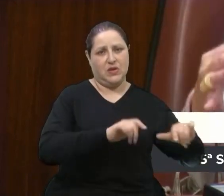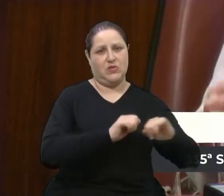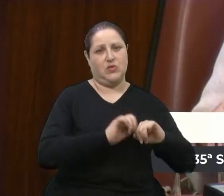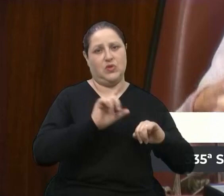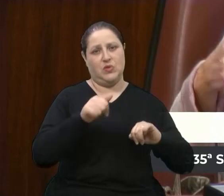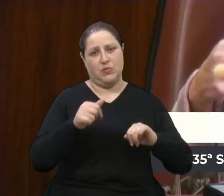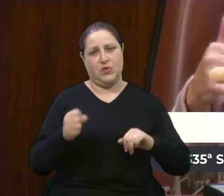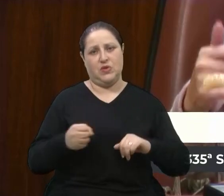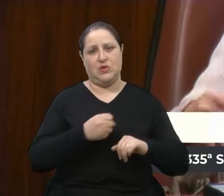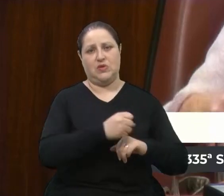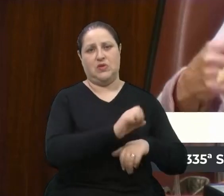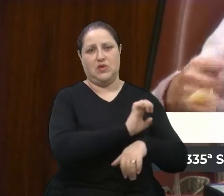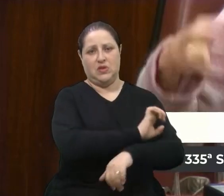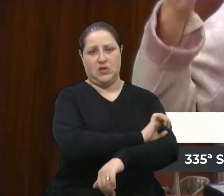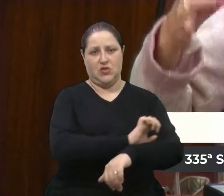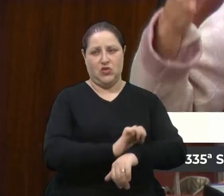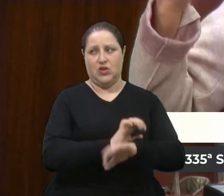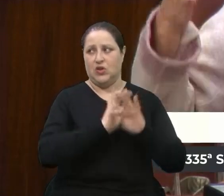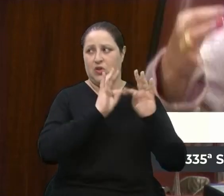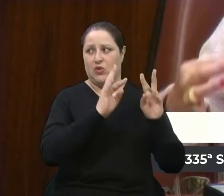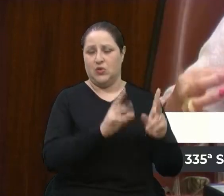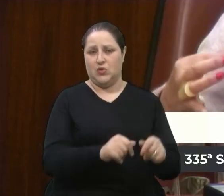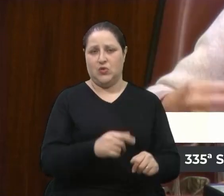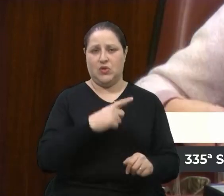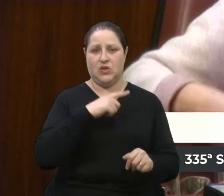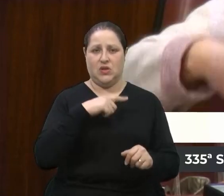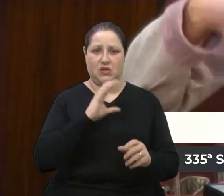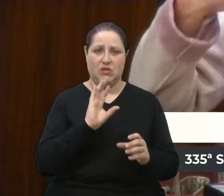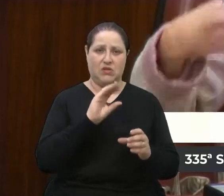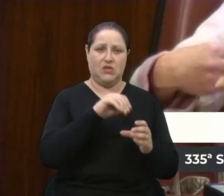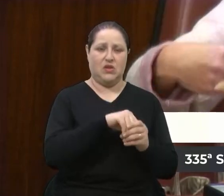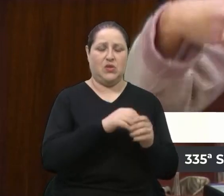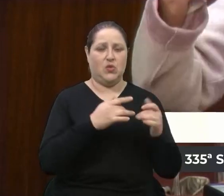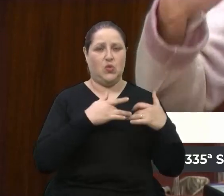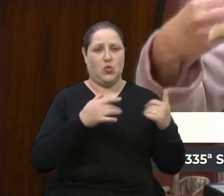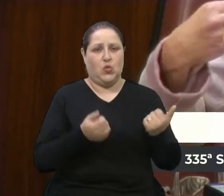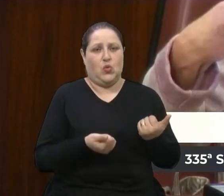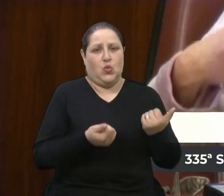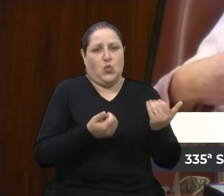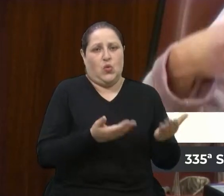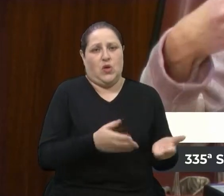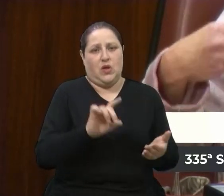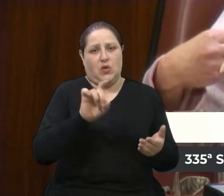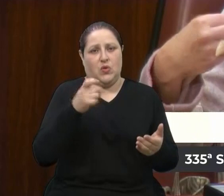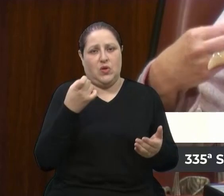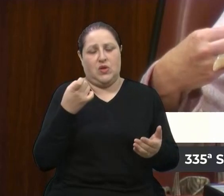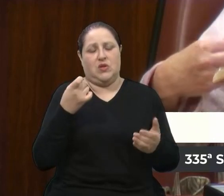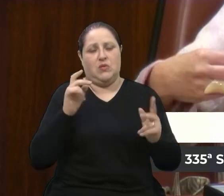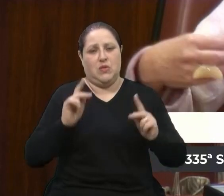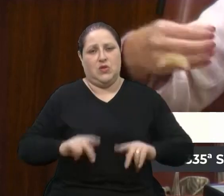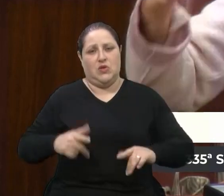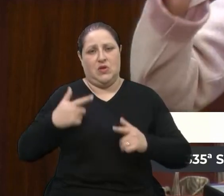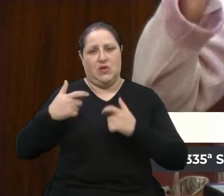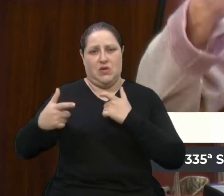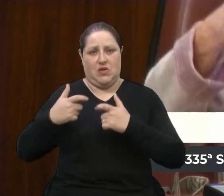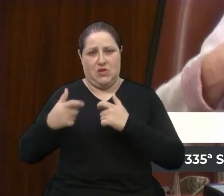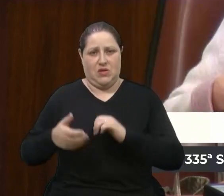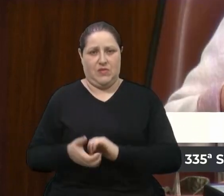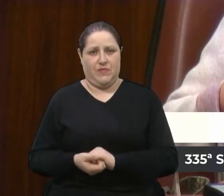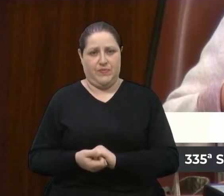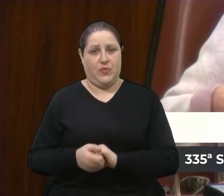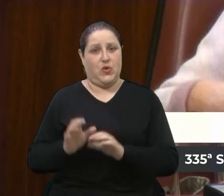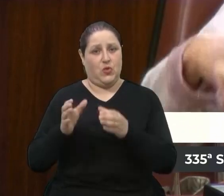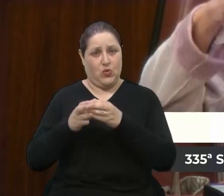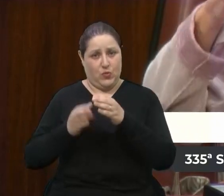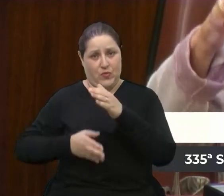estagiário, mas foi tudo que tem lá foi doado pelos ex-pracinhas, né? E quando eles